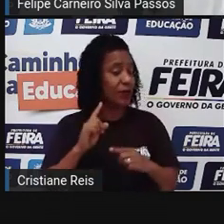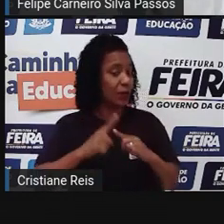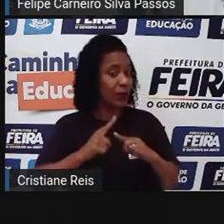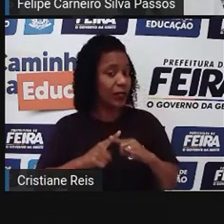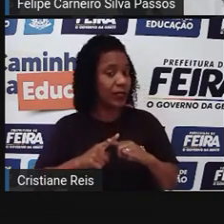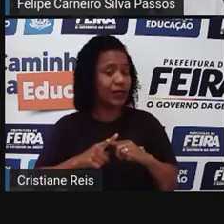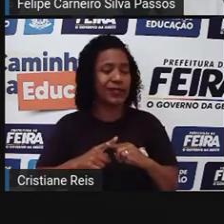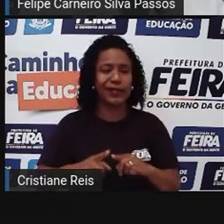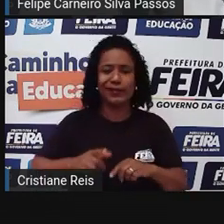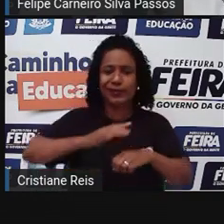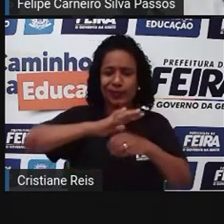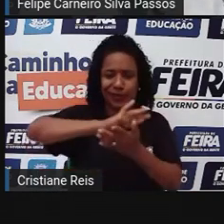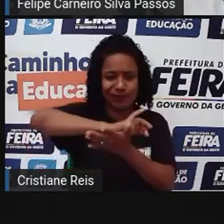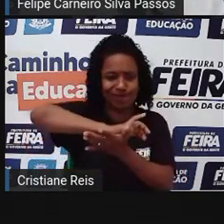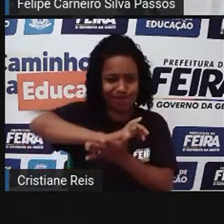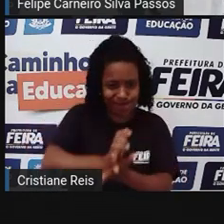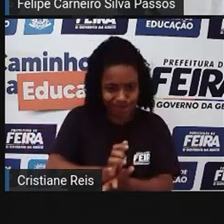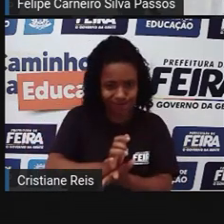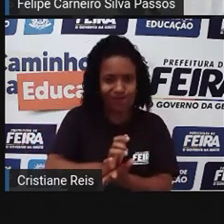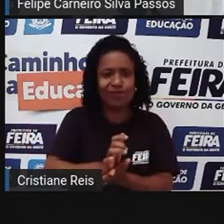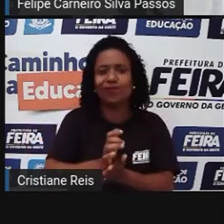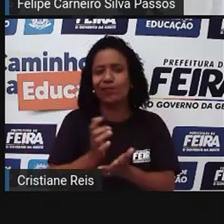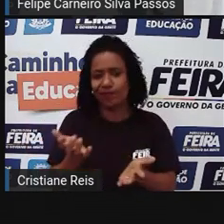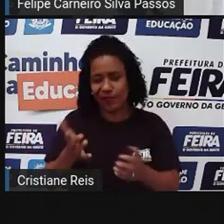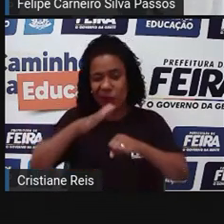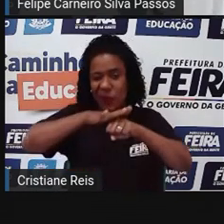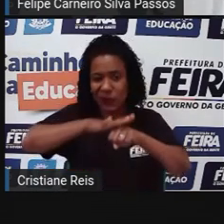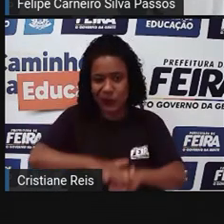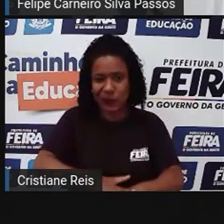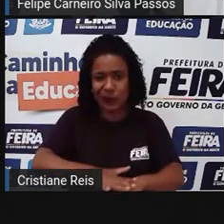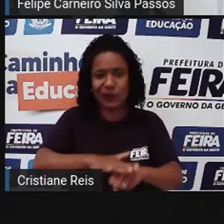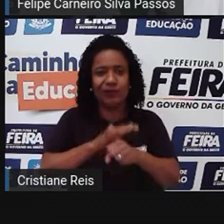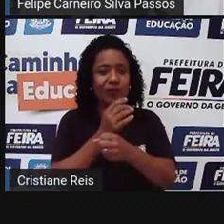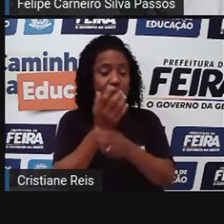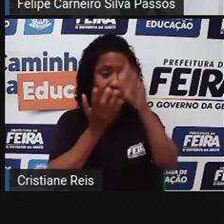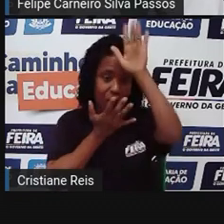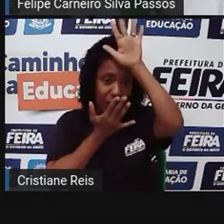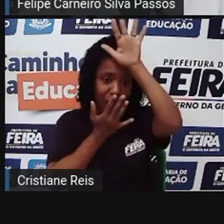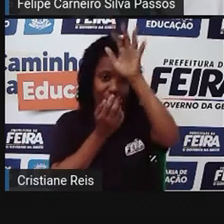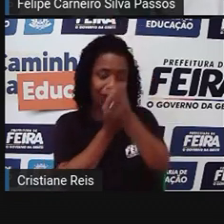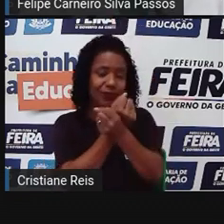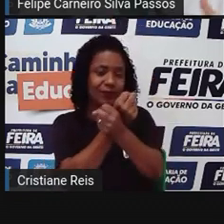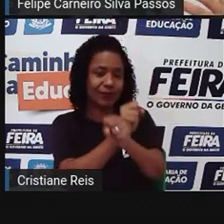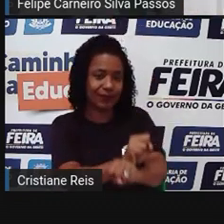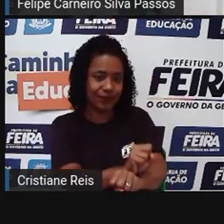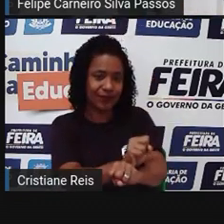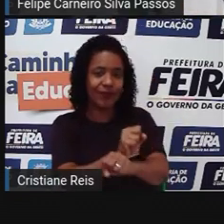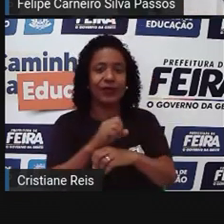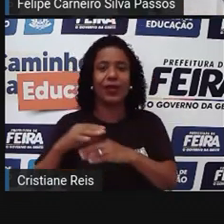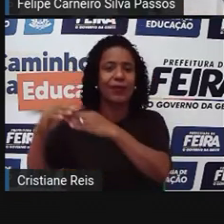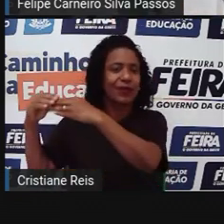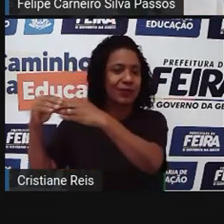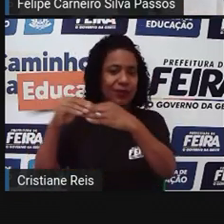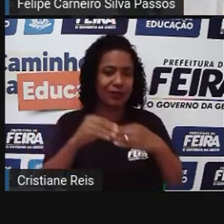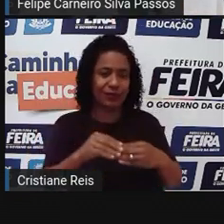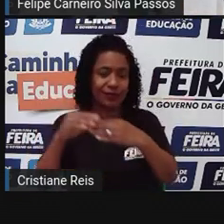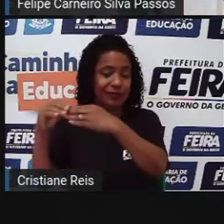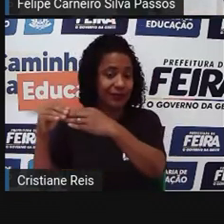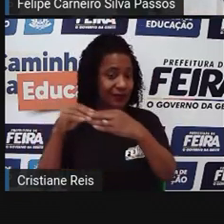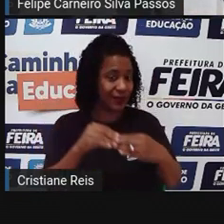e extermínio dos nossos povos originais, que são os indígenas, né? Algum tempo depois, começam a chegar os